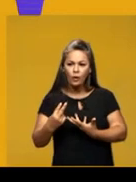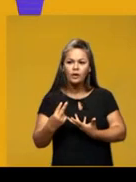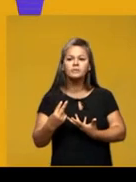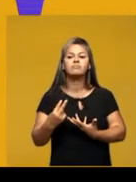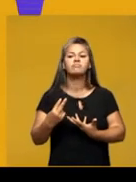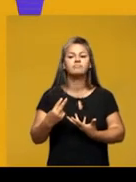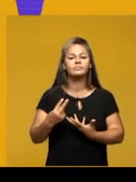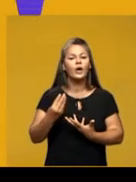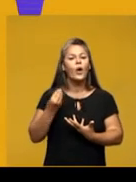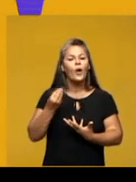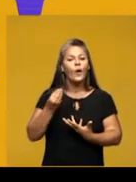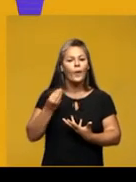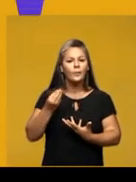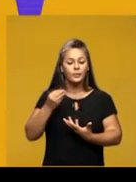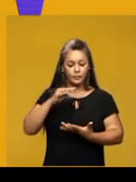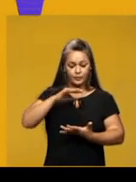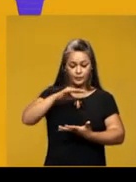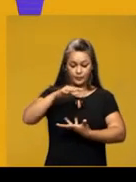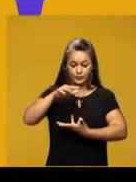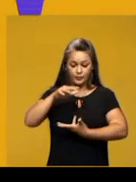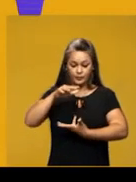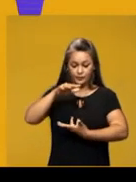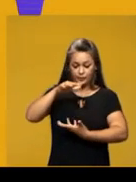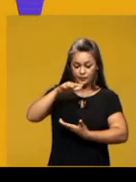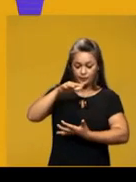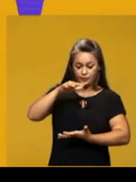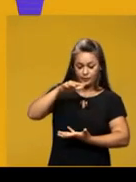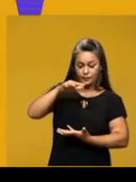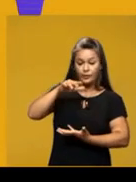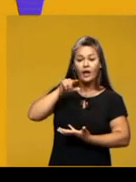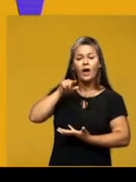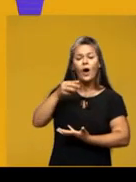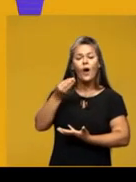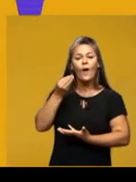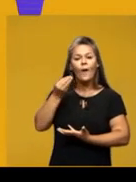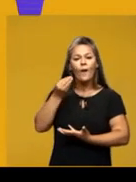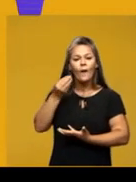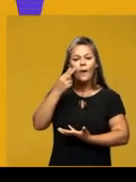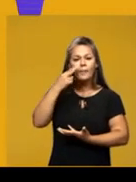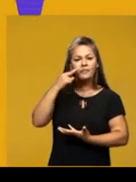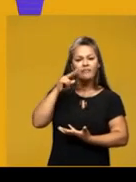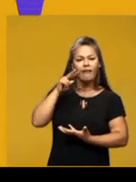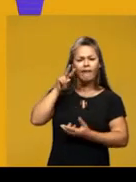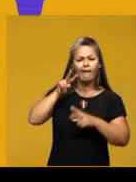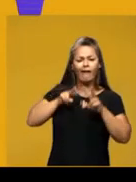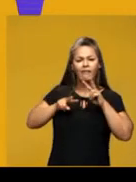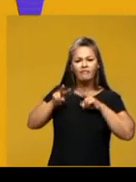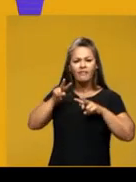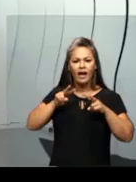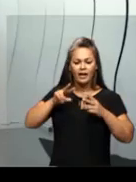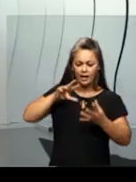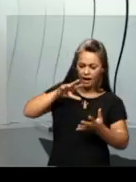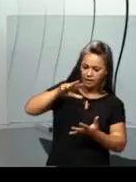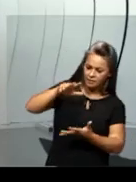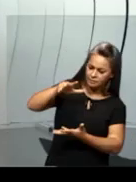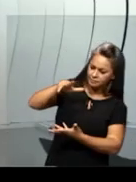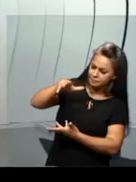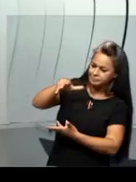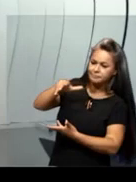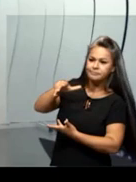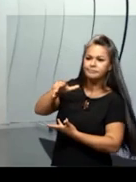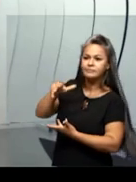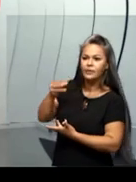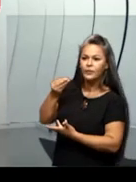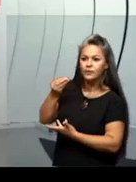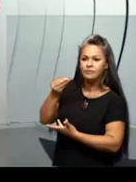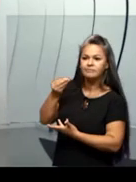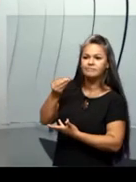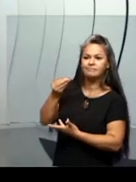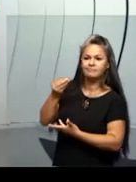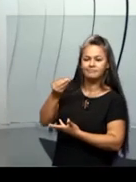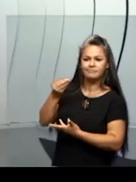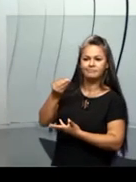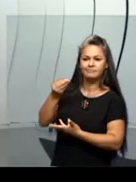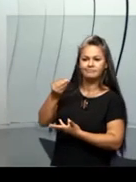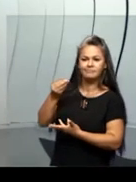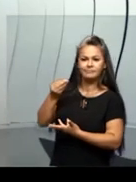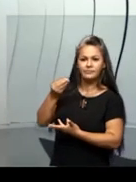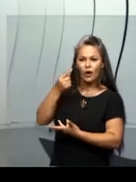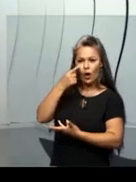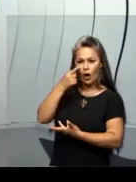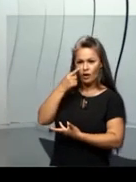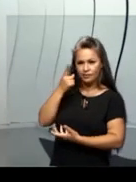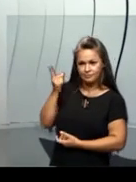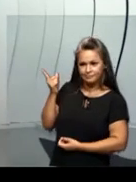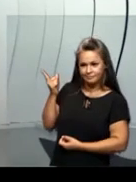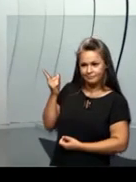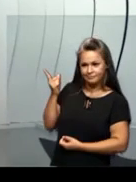linha do Equador, sobre os quais podem ser representada a superfície esférica da Terra, tá? Olha só como é